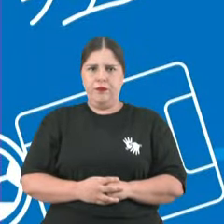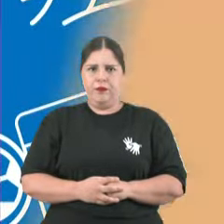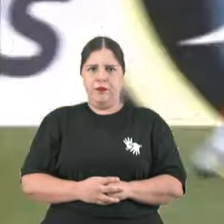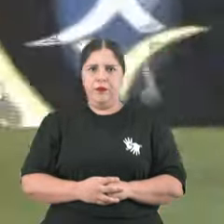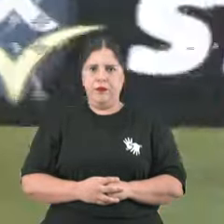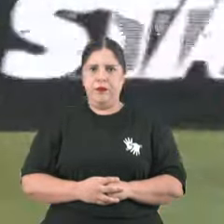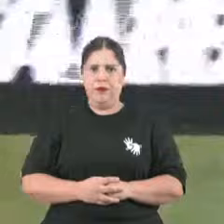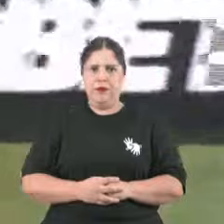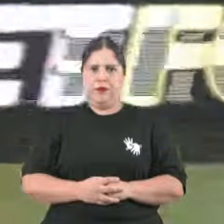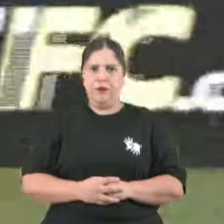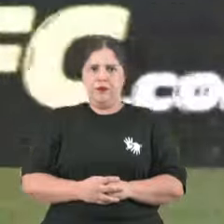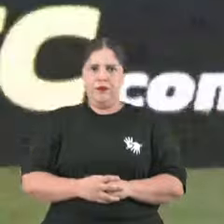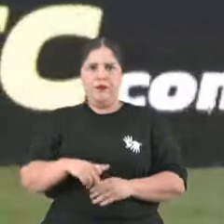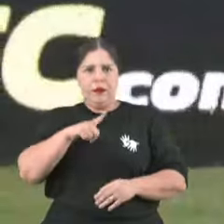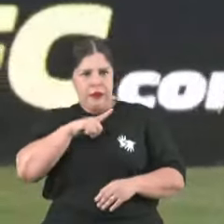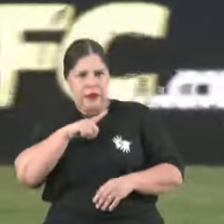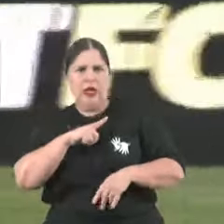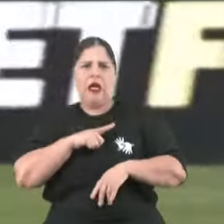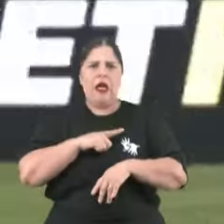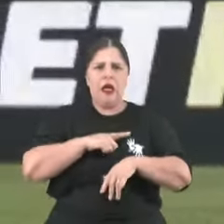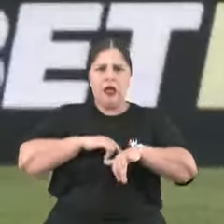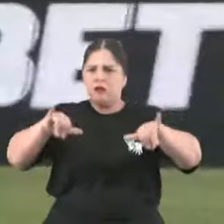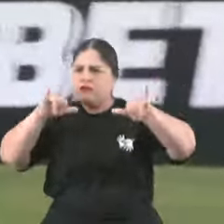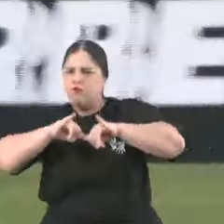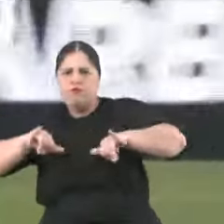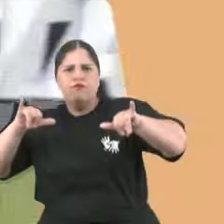tem escanteio para cobrar aqui do lado direito.